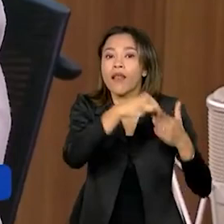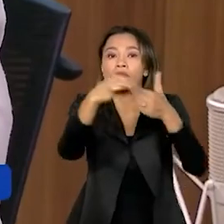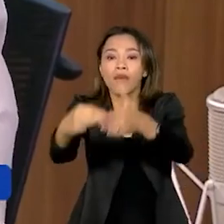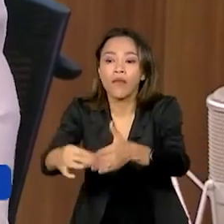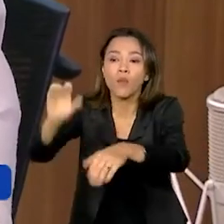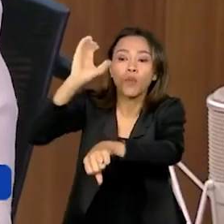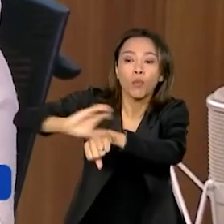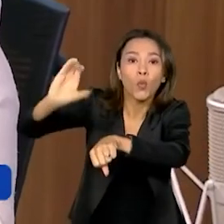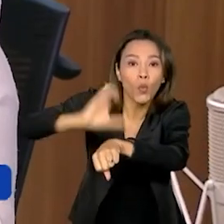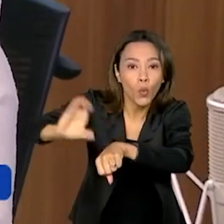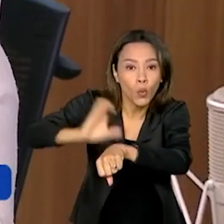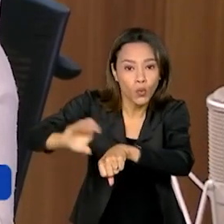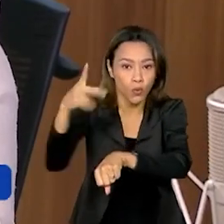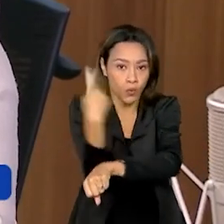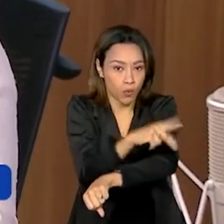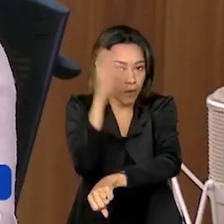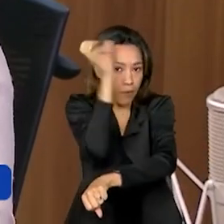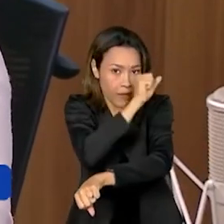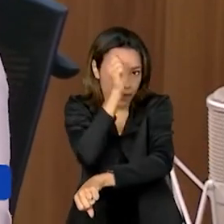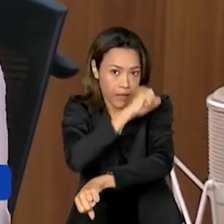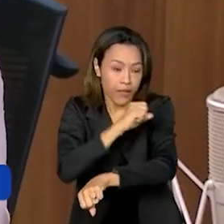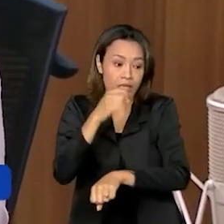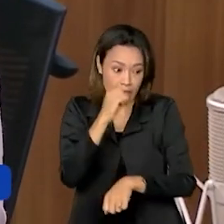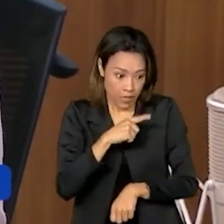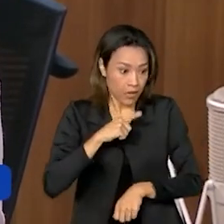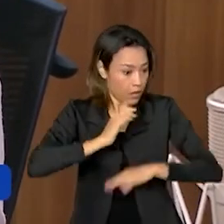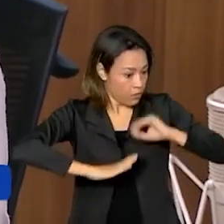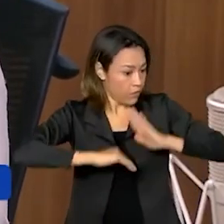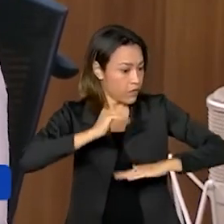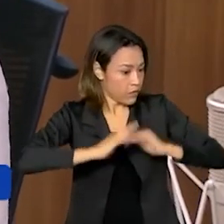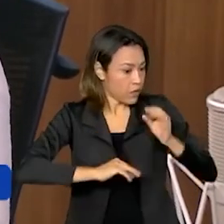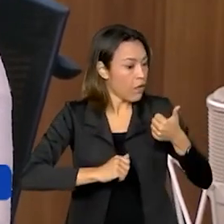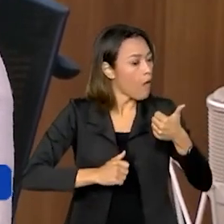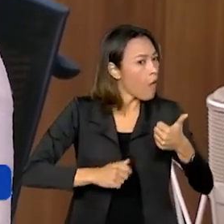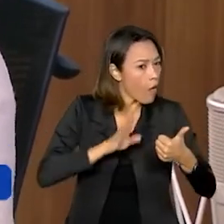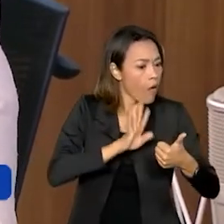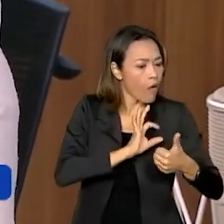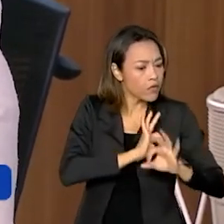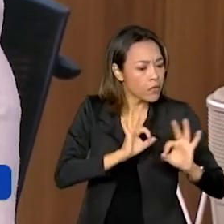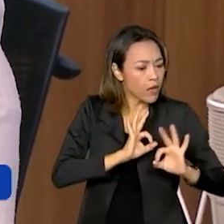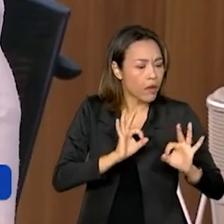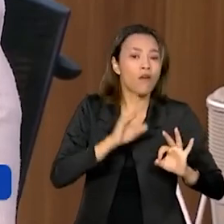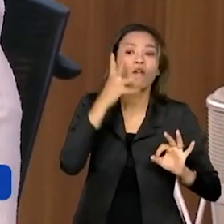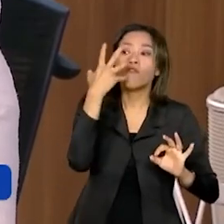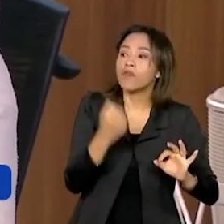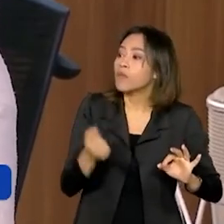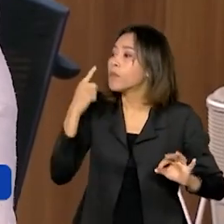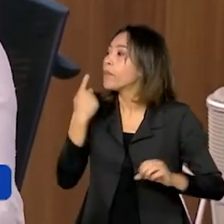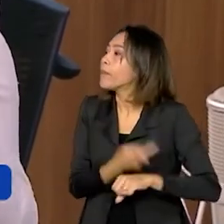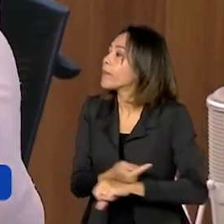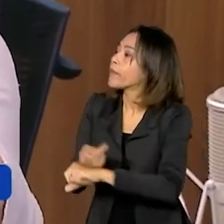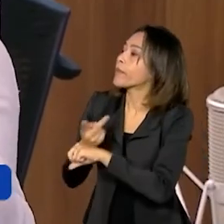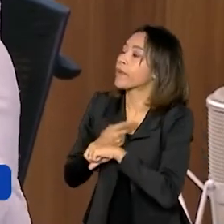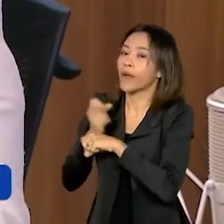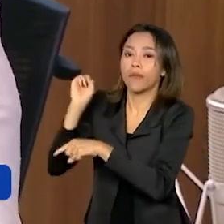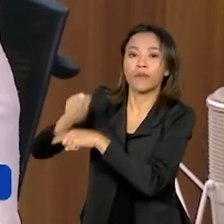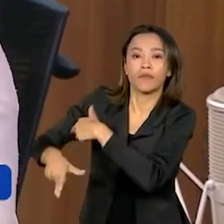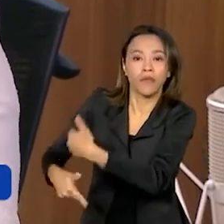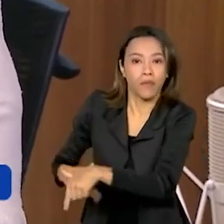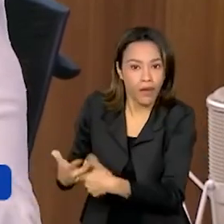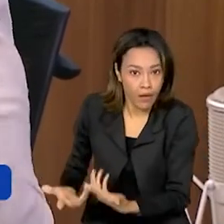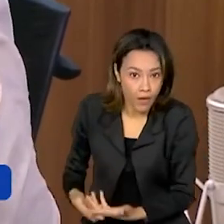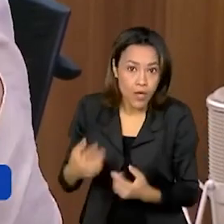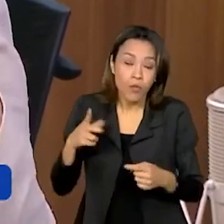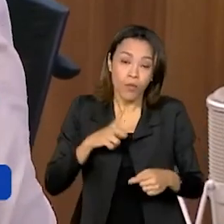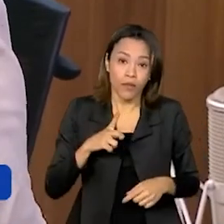já é qualificada, ela vai ser inserida no mercado de trabalho, porque tem aquela lei que 5% do